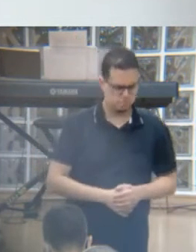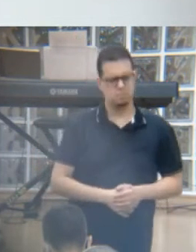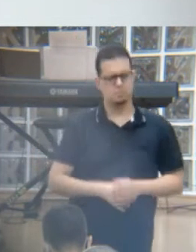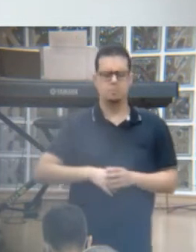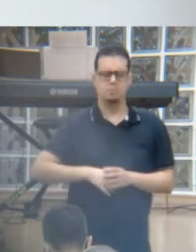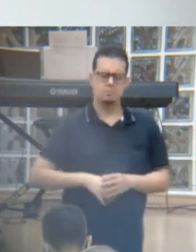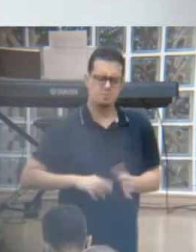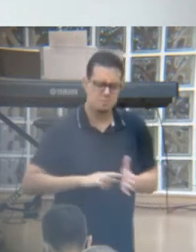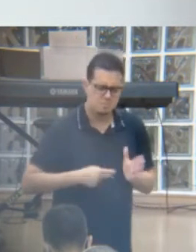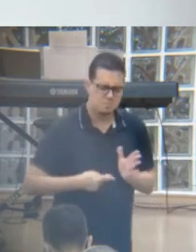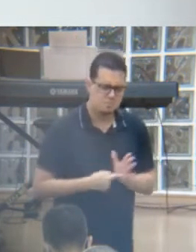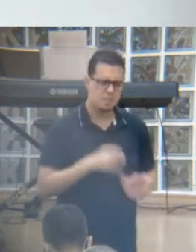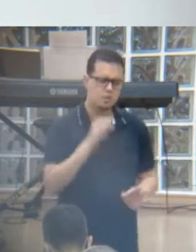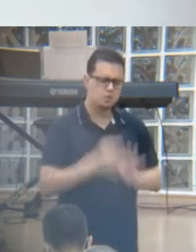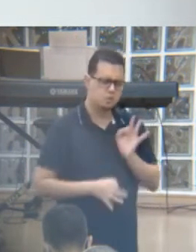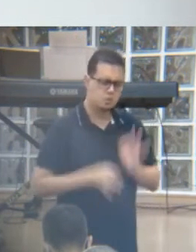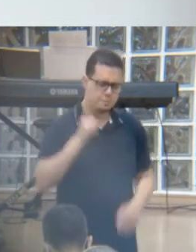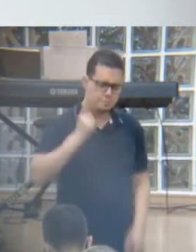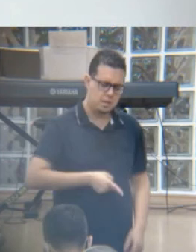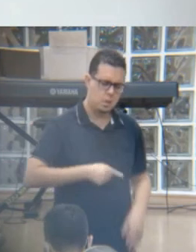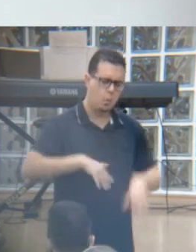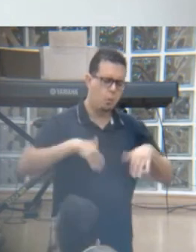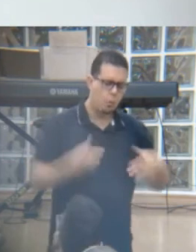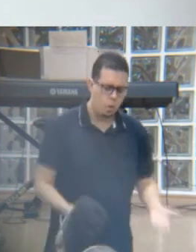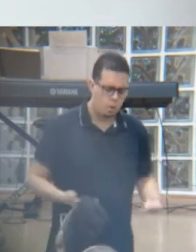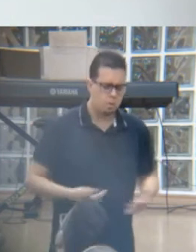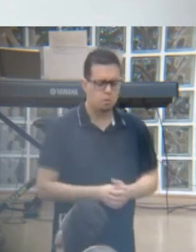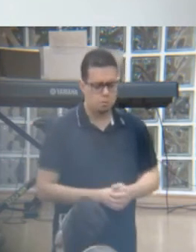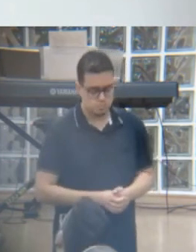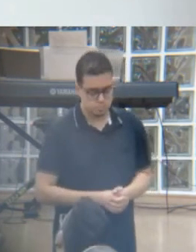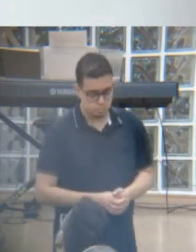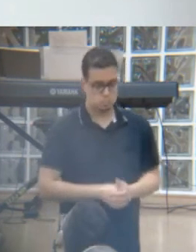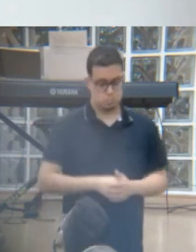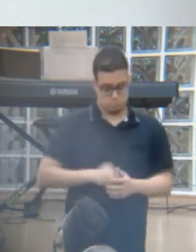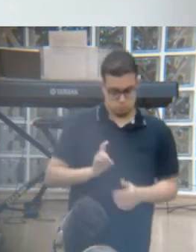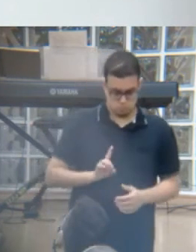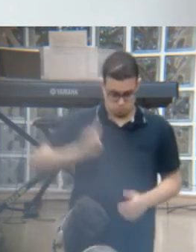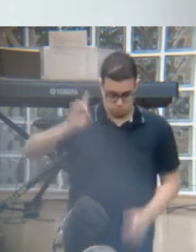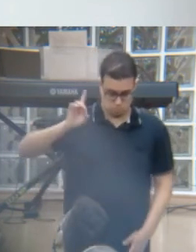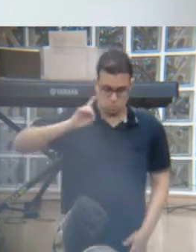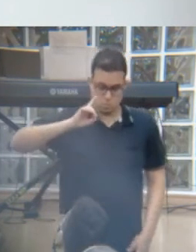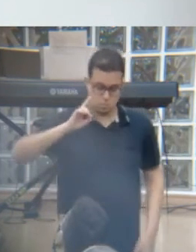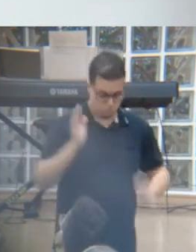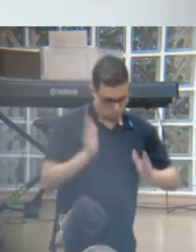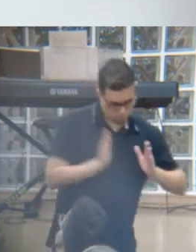aqui? O veredito é Deus responde às